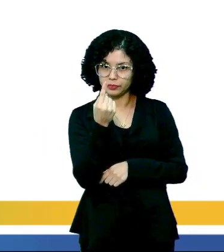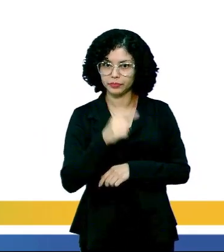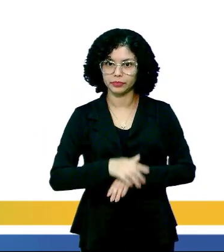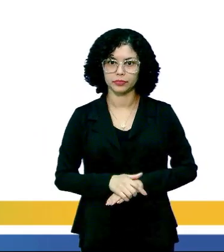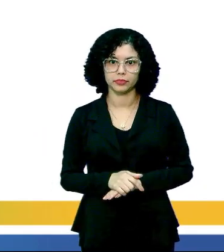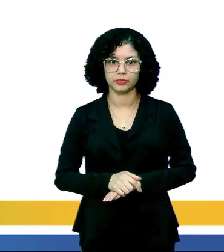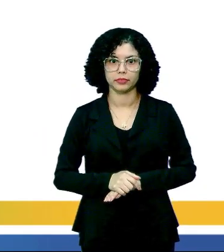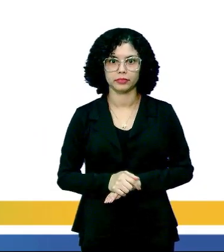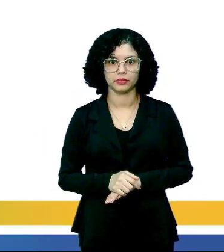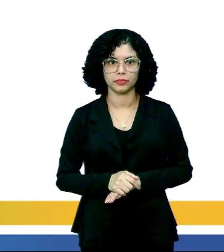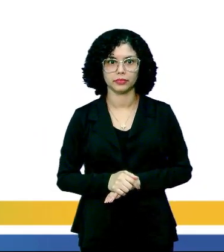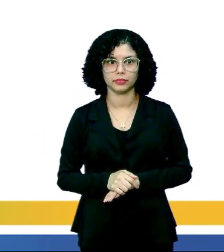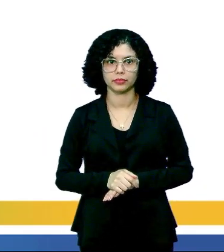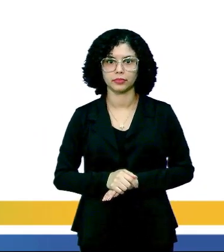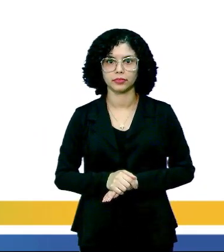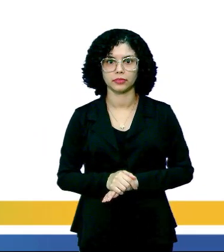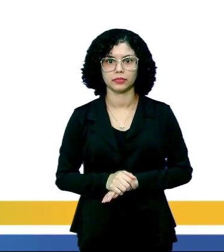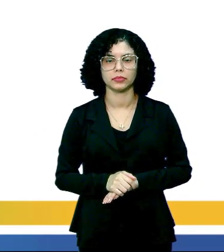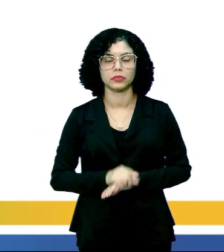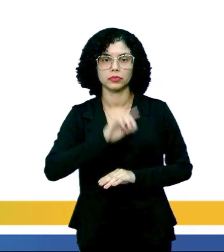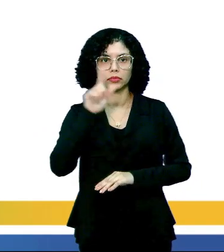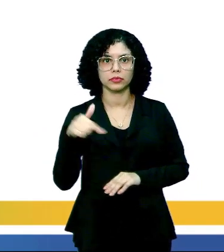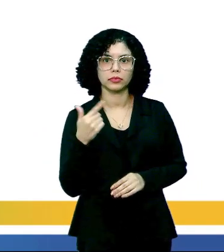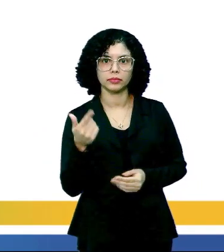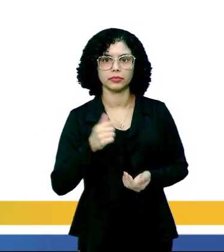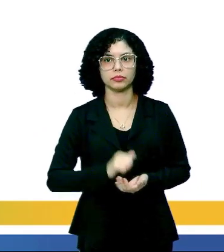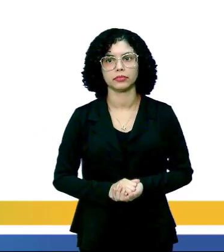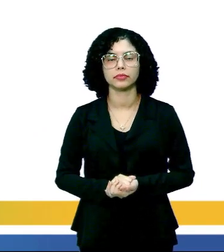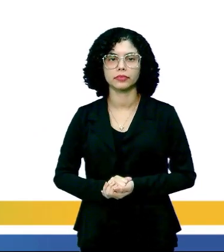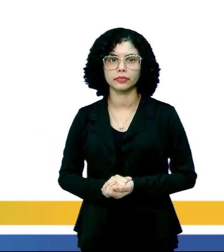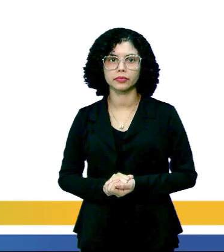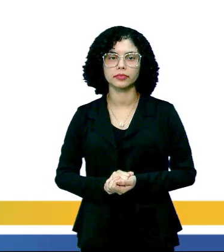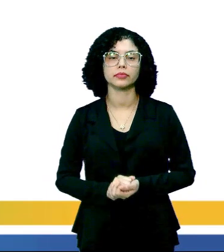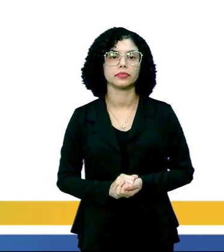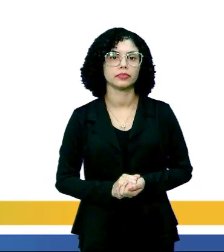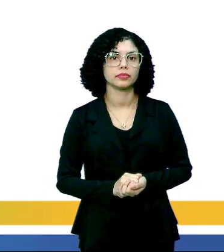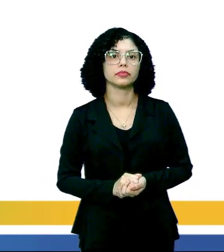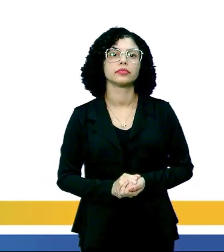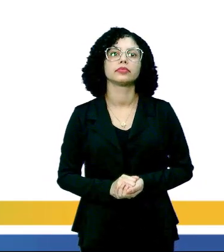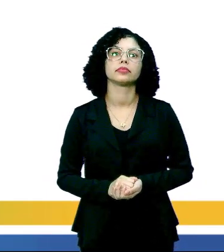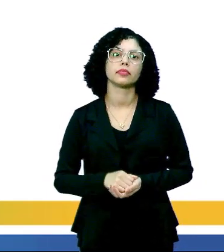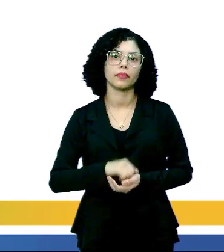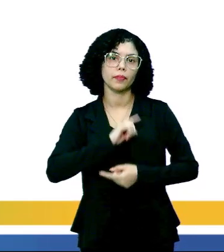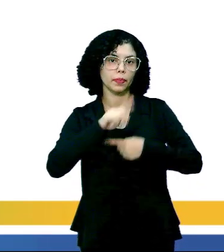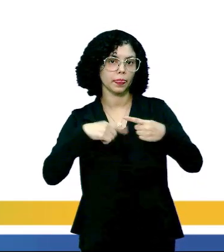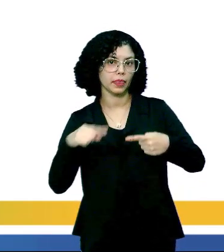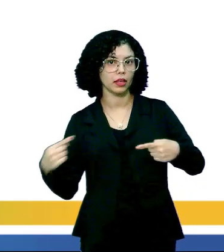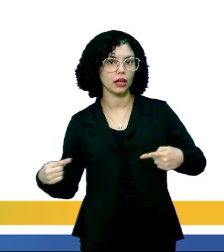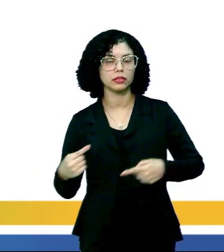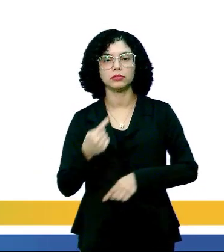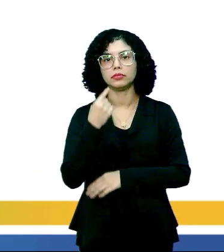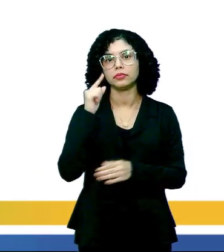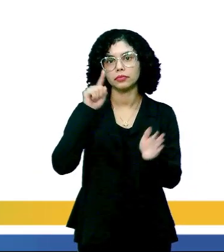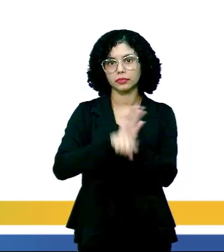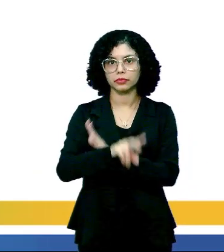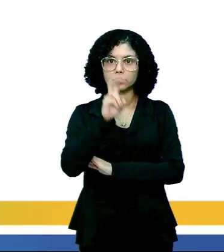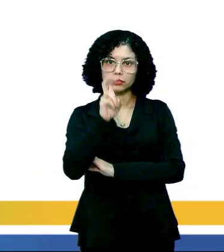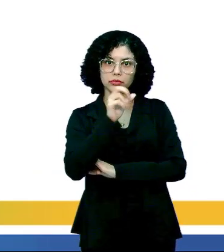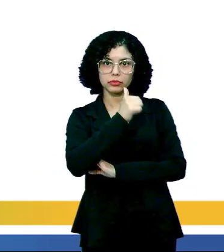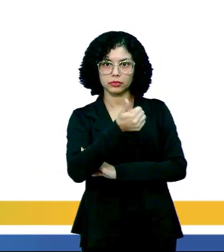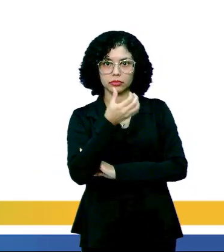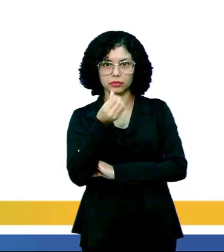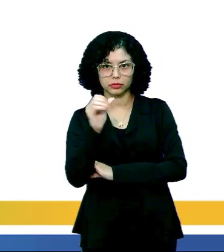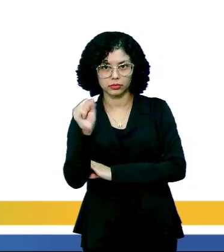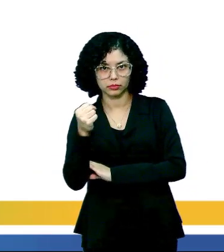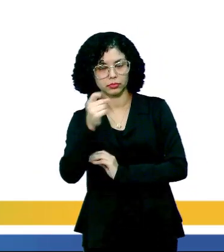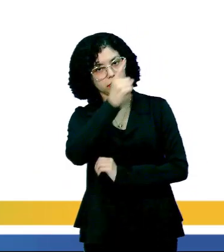vez a emissão beta. Próxima questão é uma questão também do livro 1, é a questão número 5, e nós conseguimos encontrar